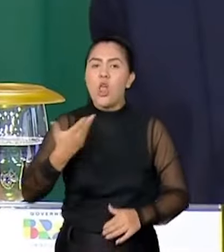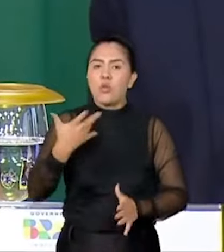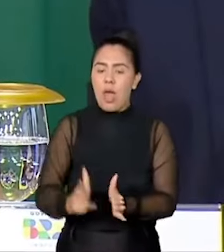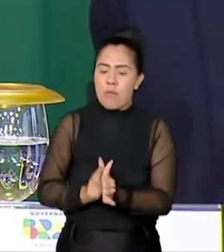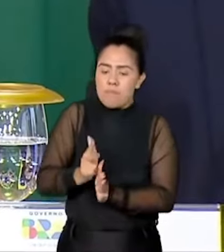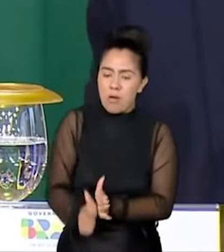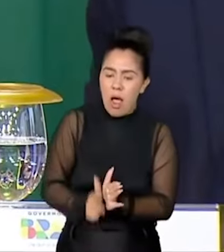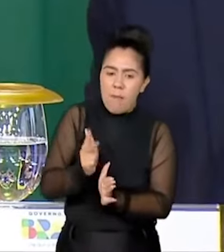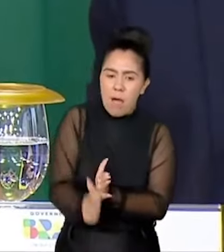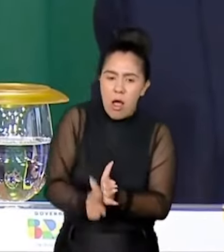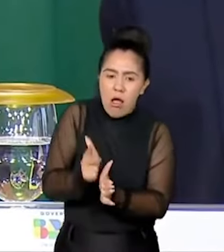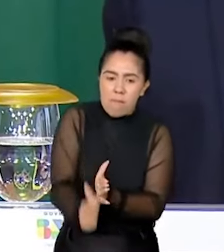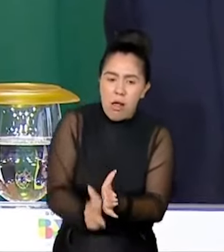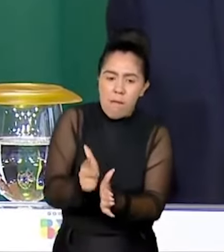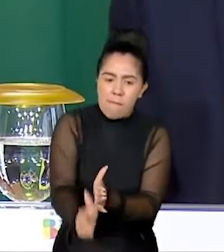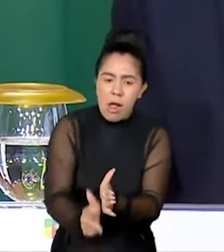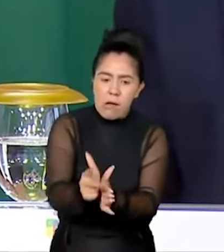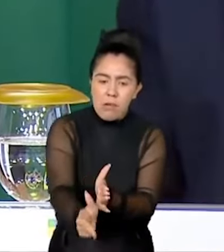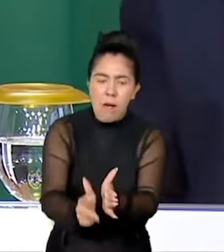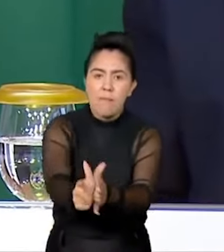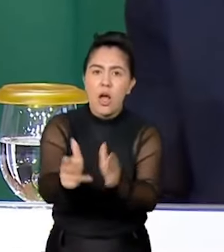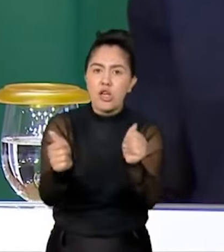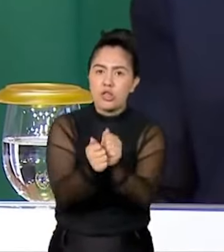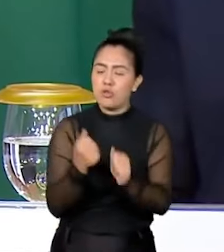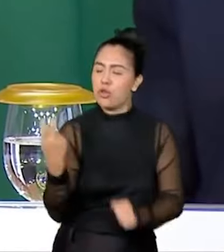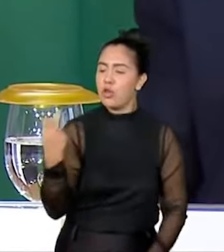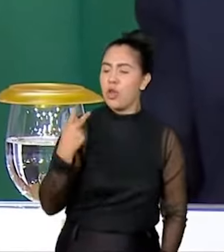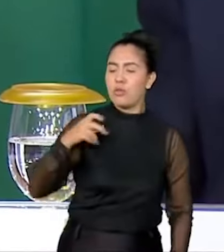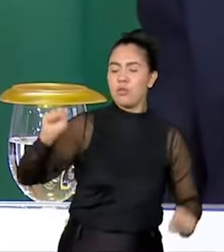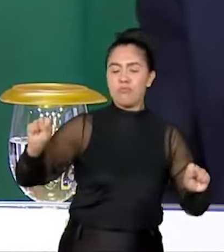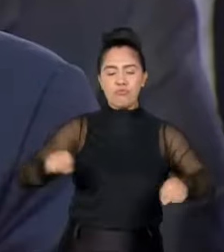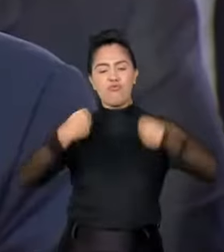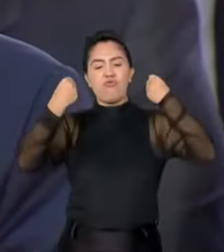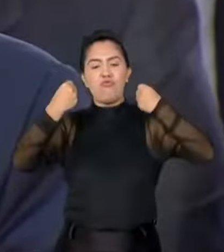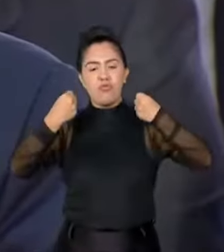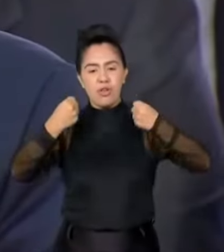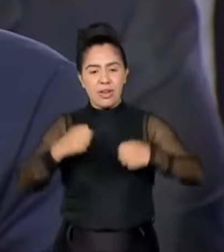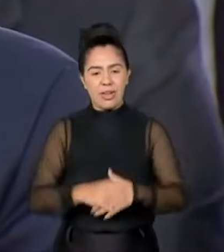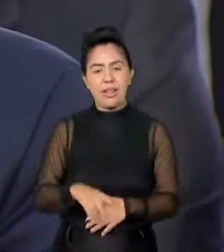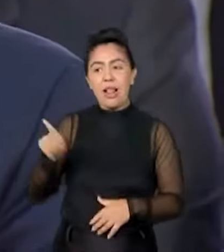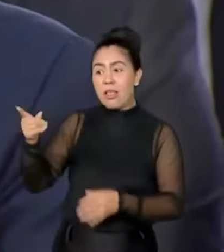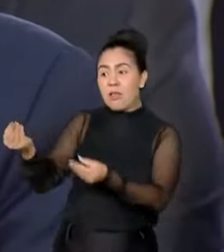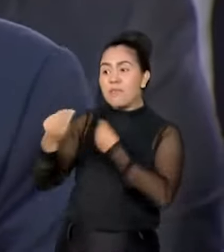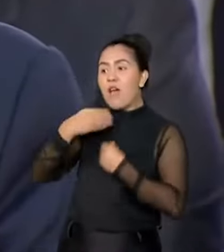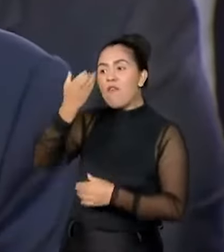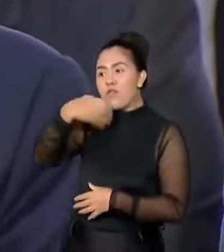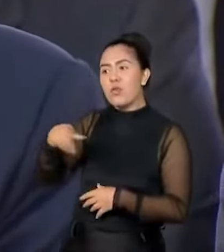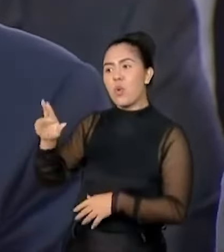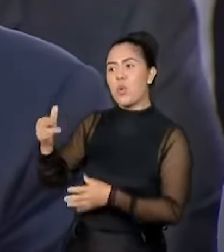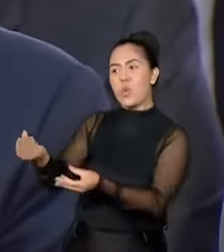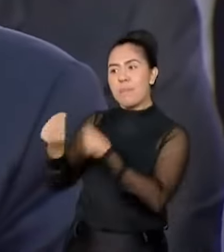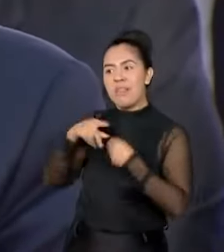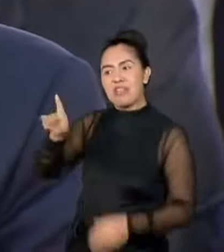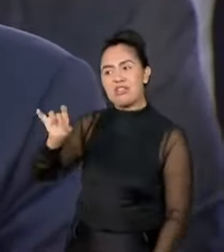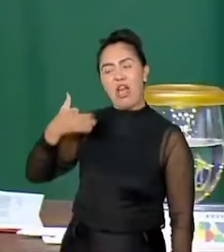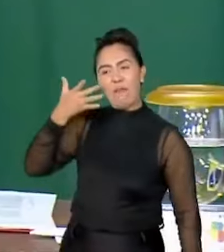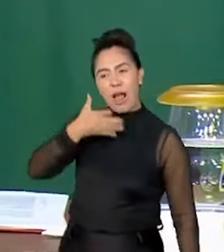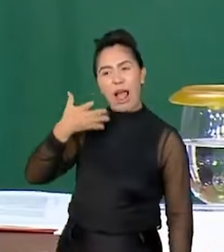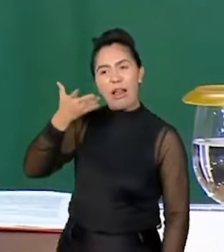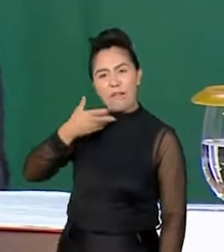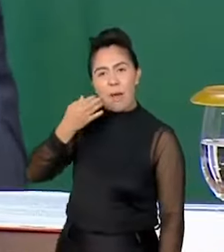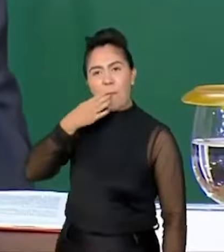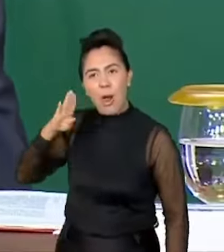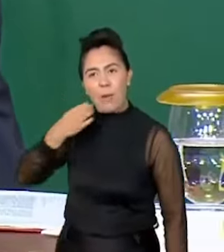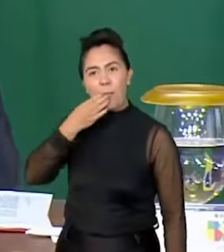da Transnordestina, com você tomando cerveja e levando fruta. Você nunca trouxe uma fruta aqui para cá. Você só fala, mas não